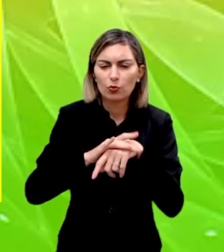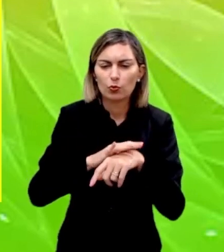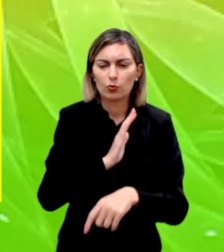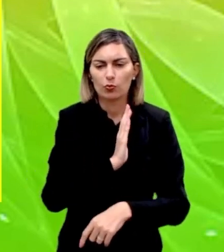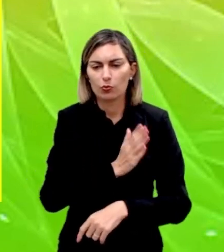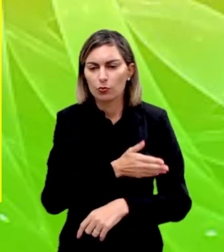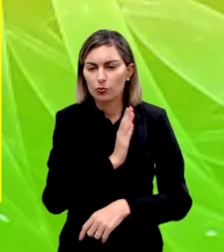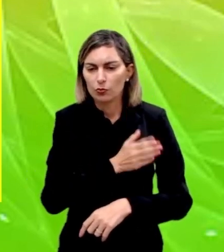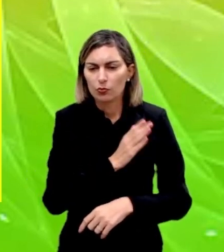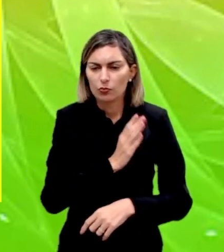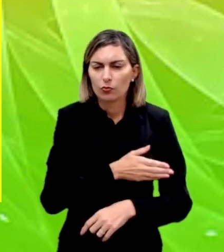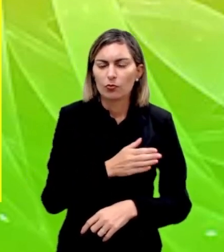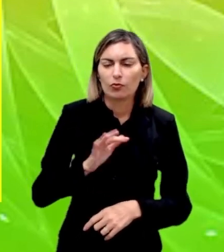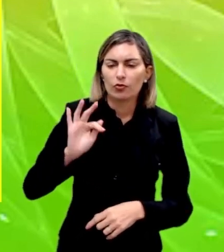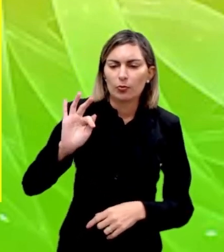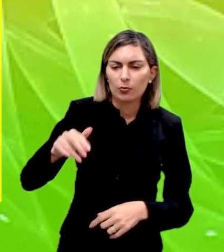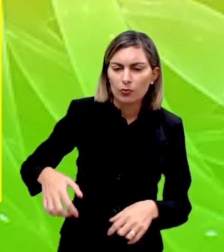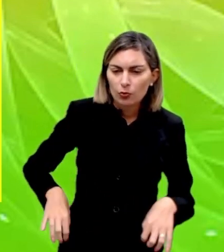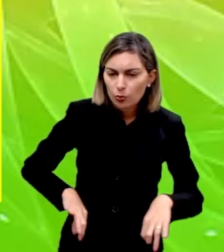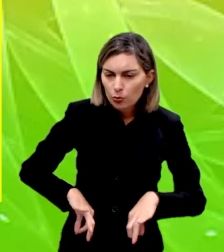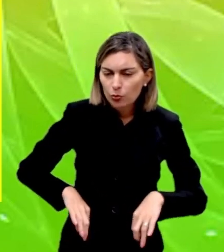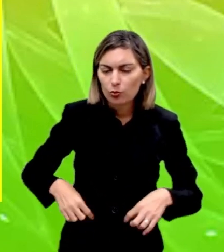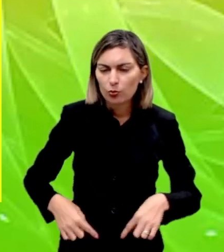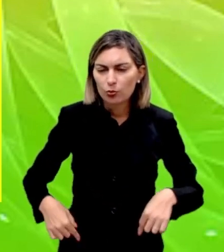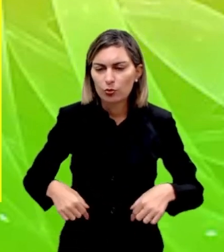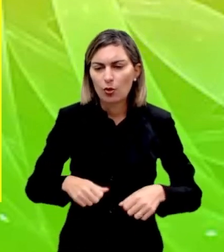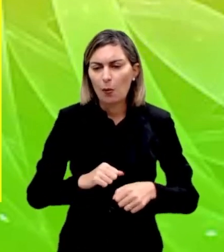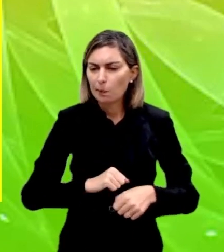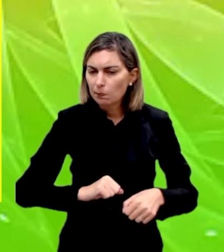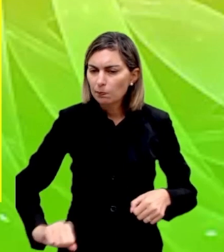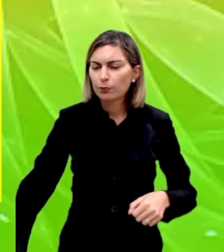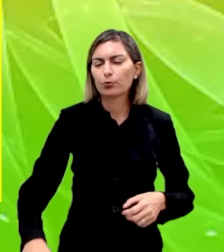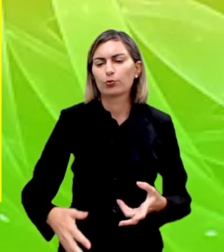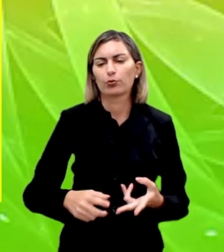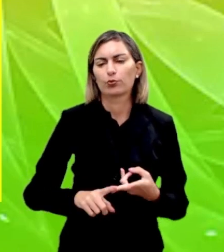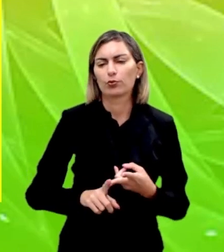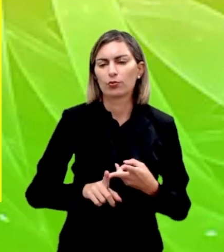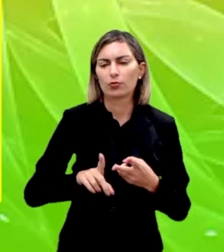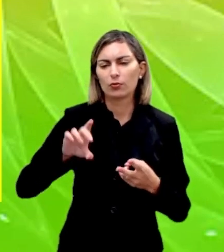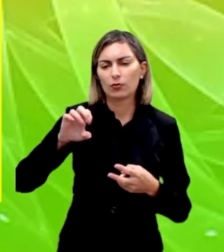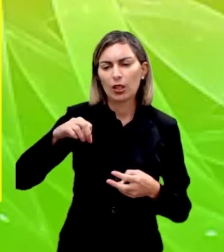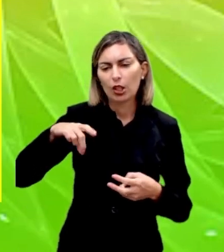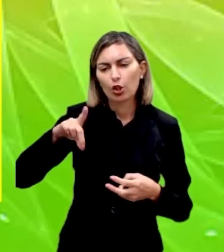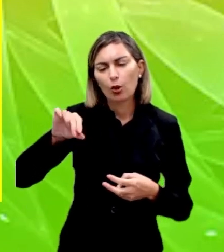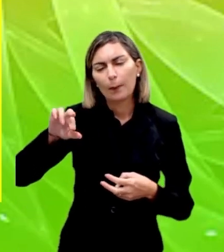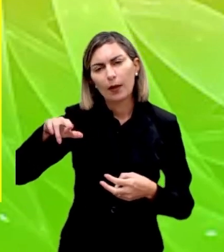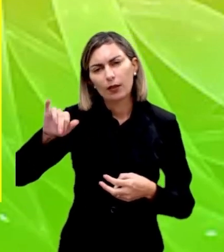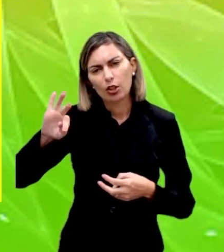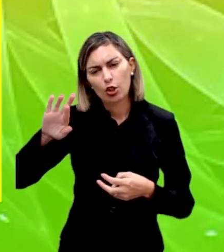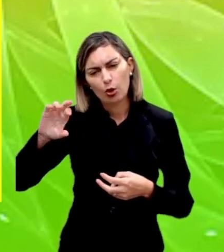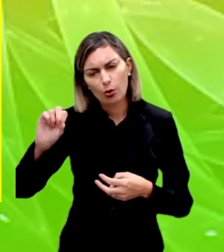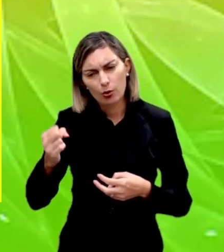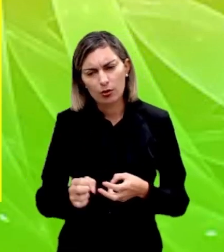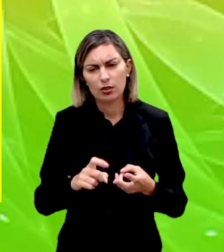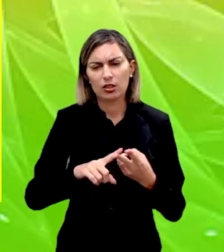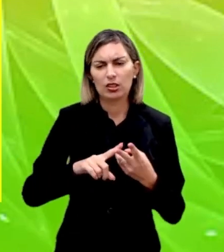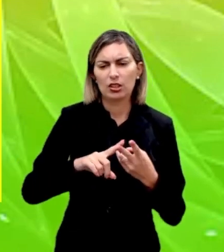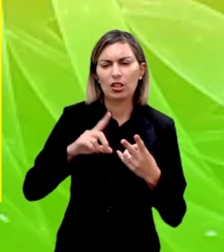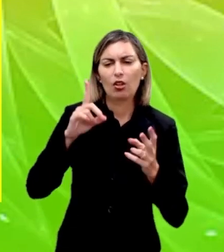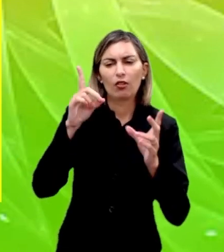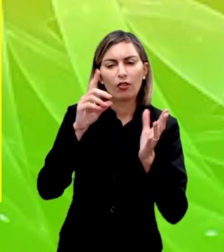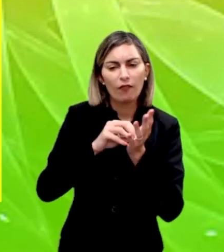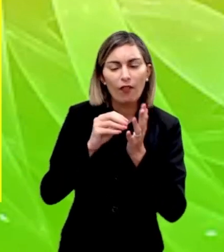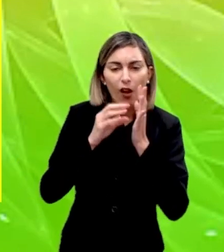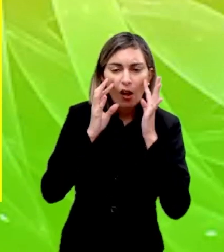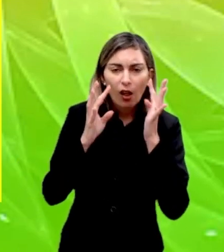cardíacas, fibromas uterinos, abortos, endometriose e déficit de